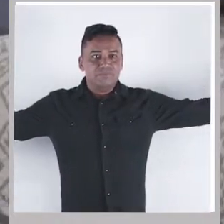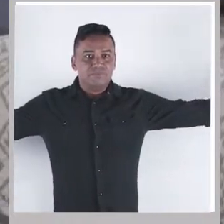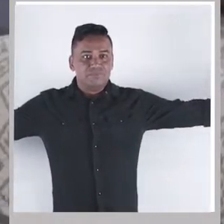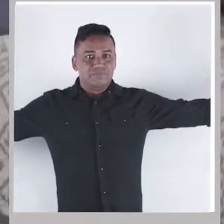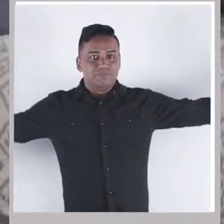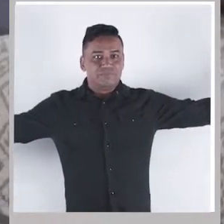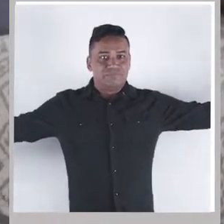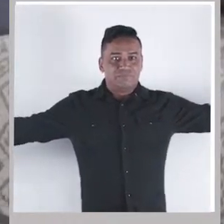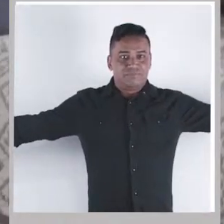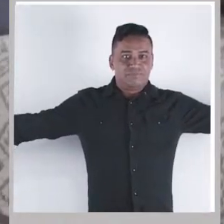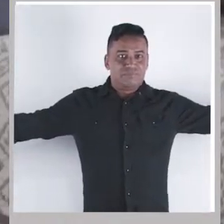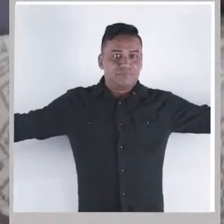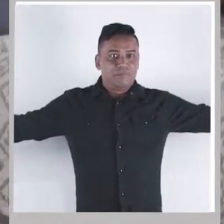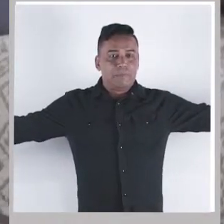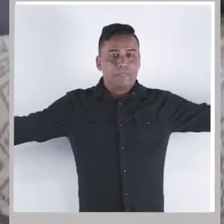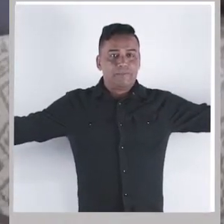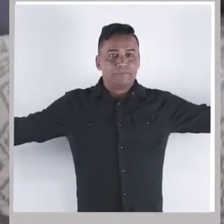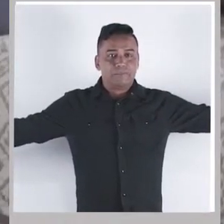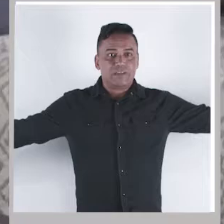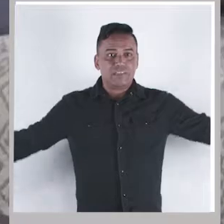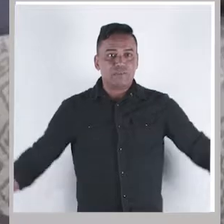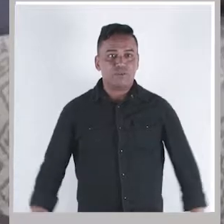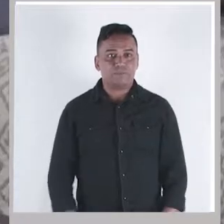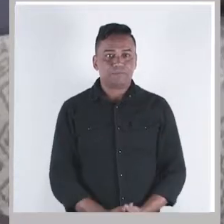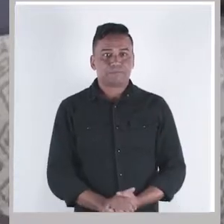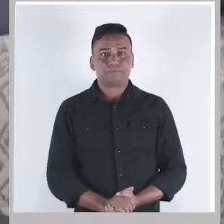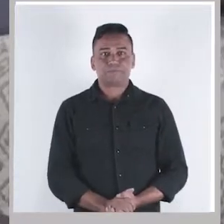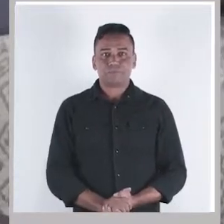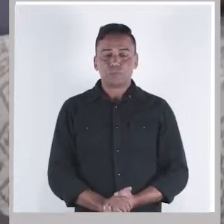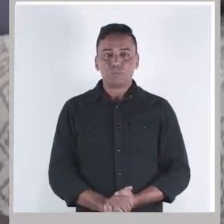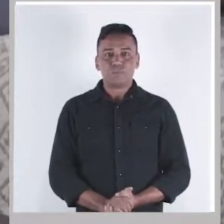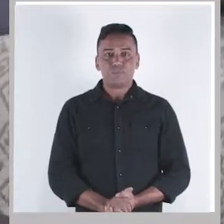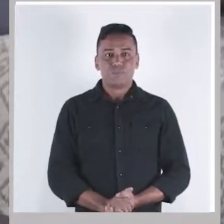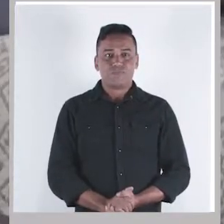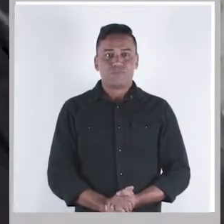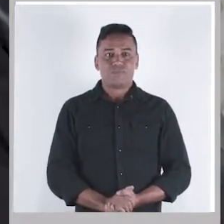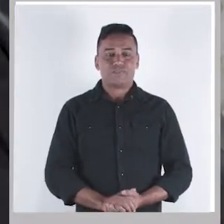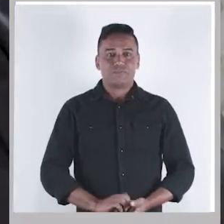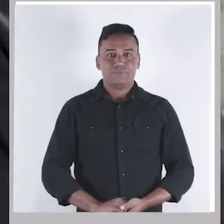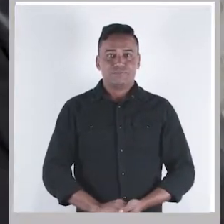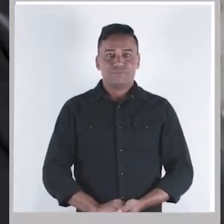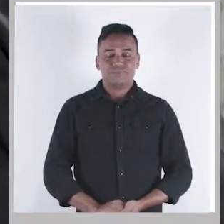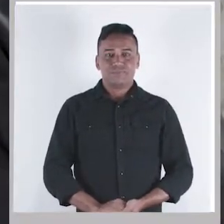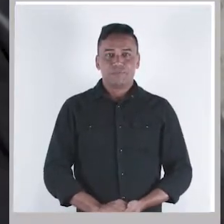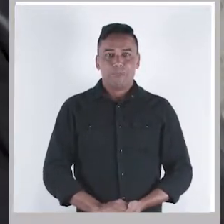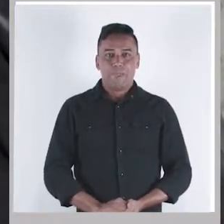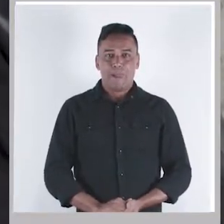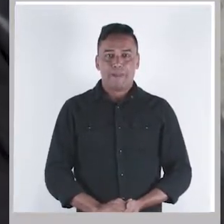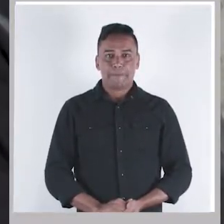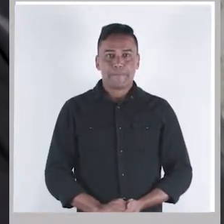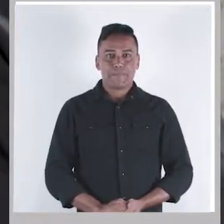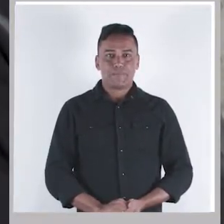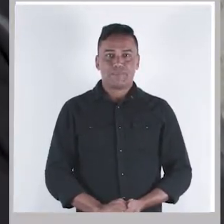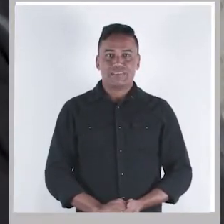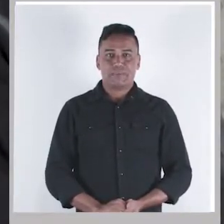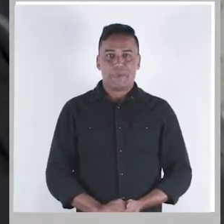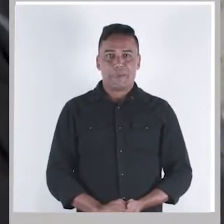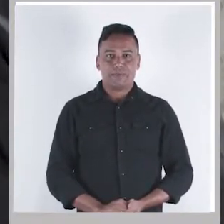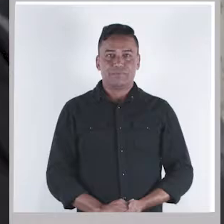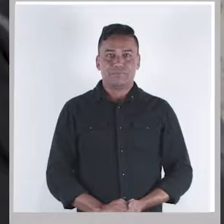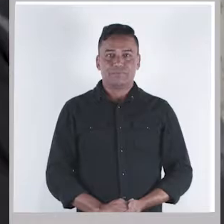tenho curiosidade de saber das empregadas. Então, assim, eu quero saber quem era aquela empregada, quem era